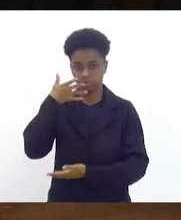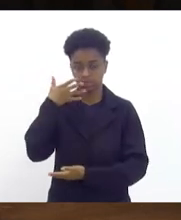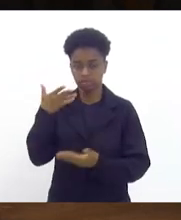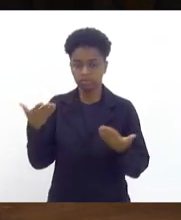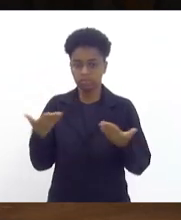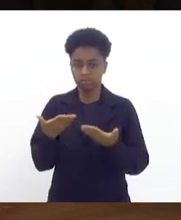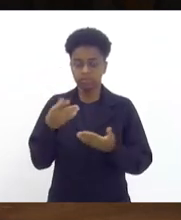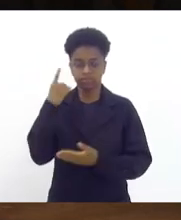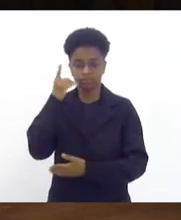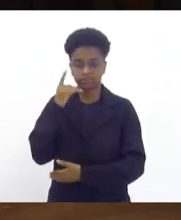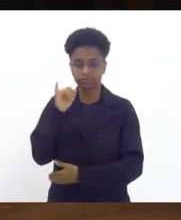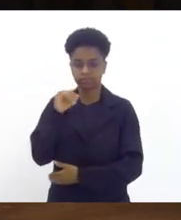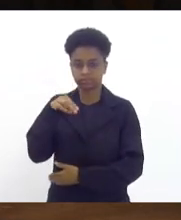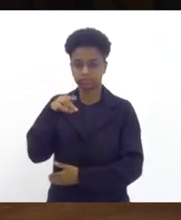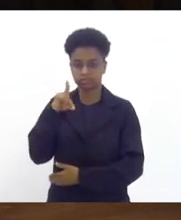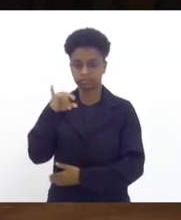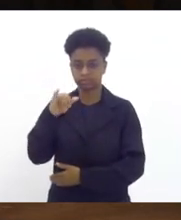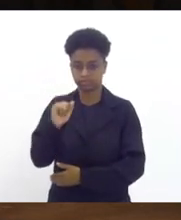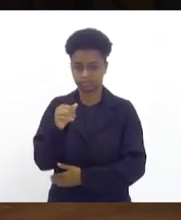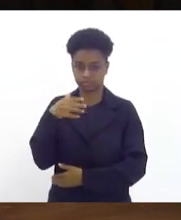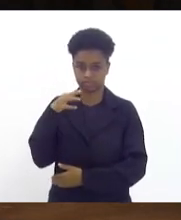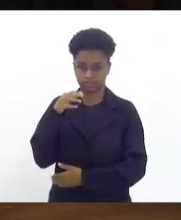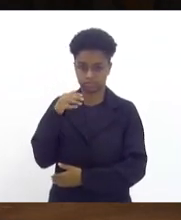deputada Índia armel